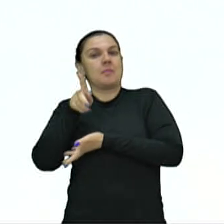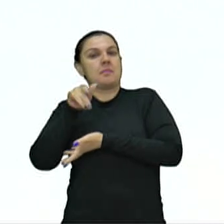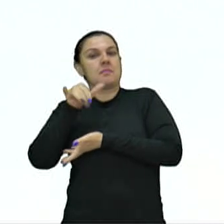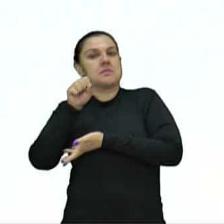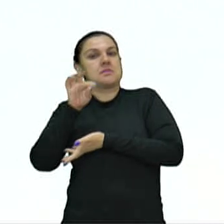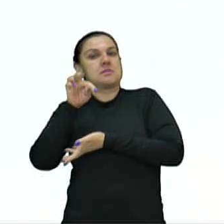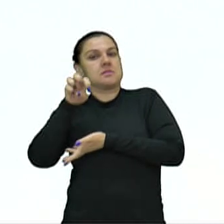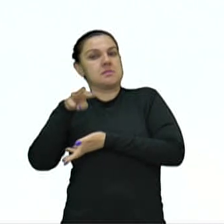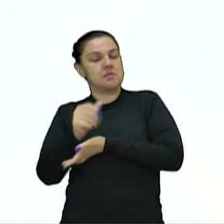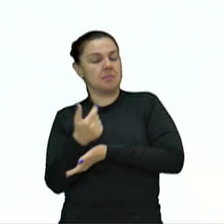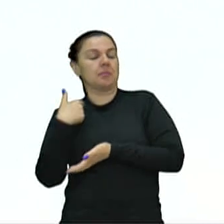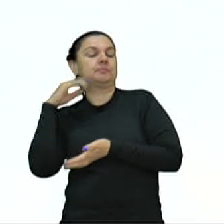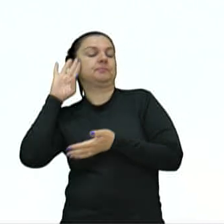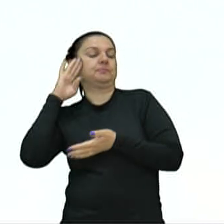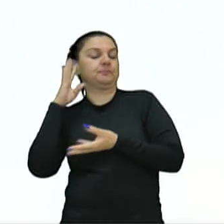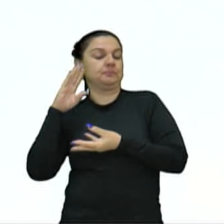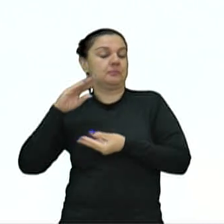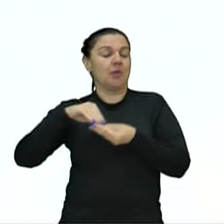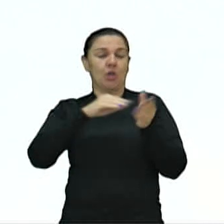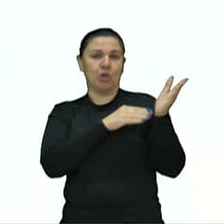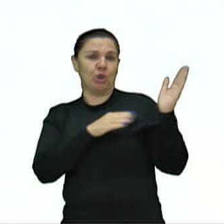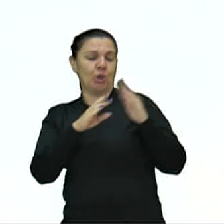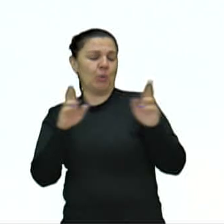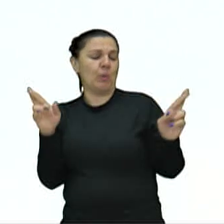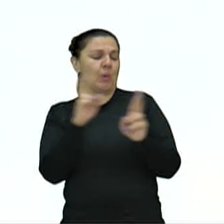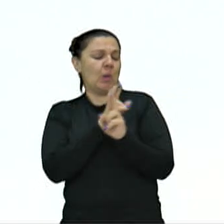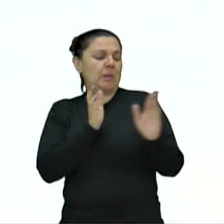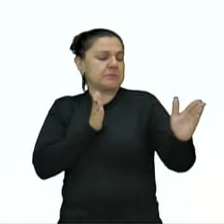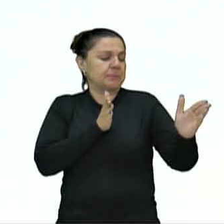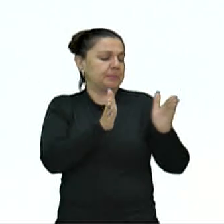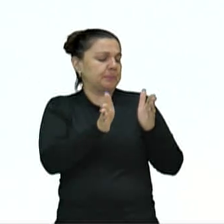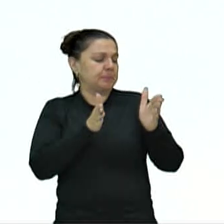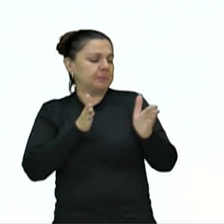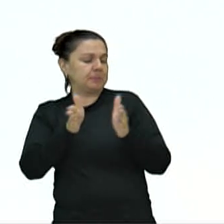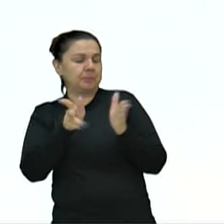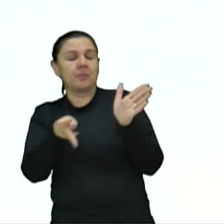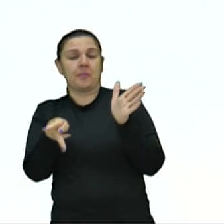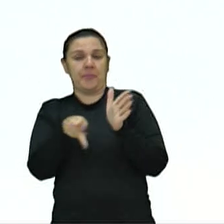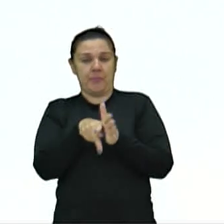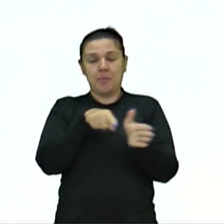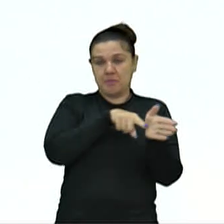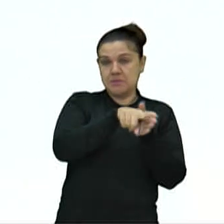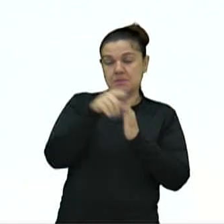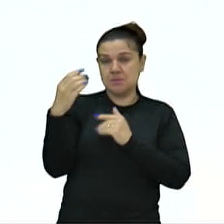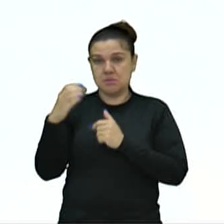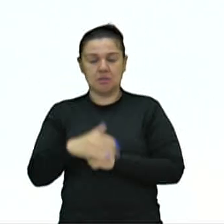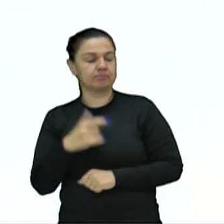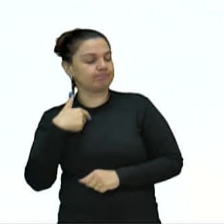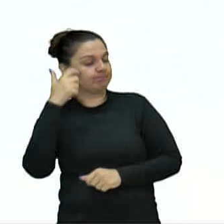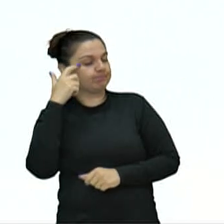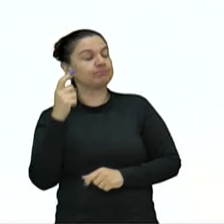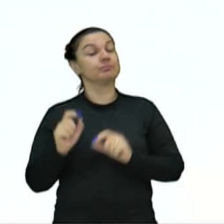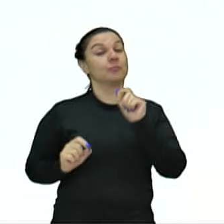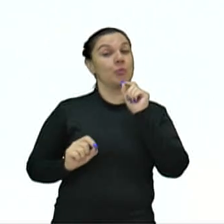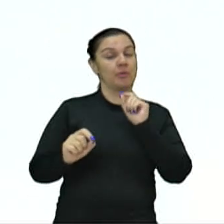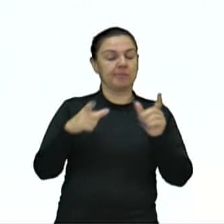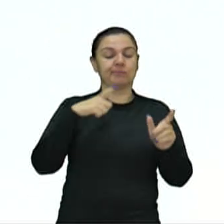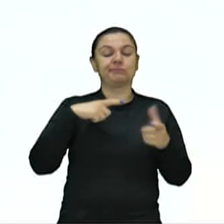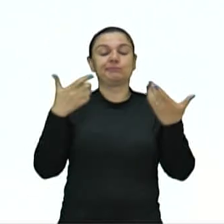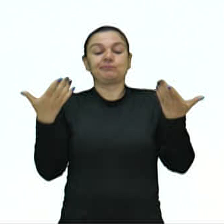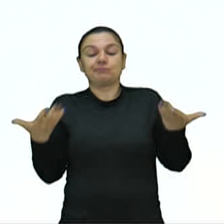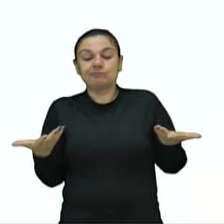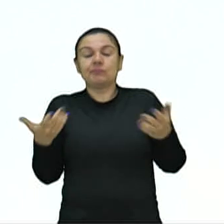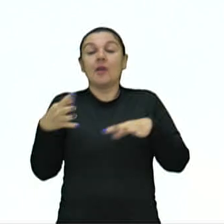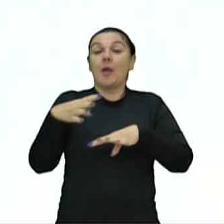as relações que existiram em certa época entre os vários campos da ciência. Penso, por exemplo, no fato de que, a certo ponto,